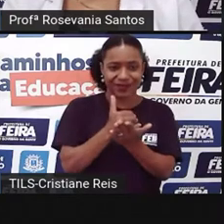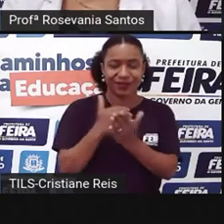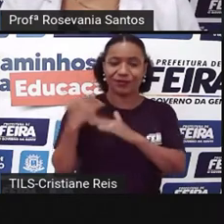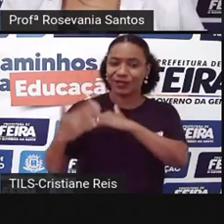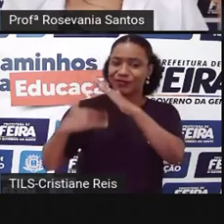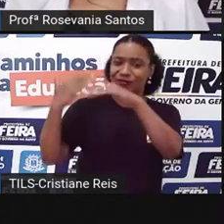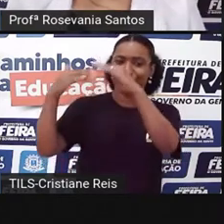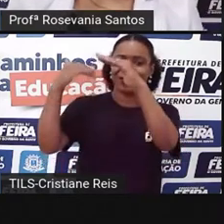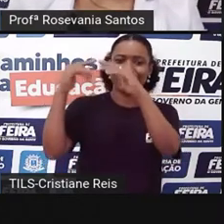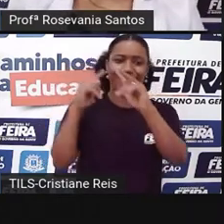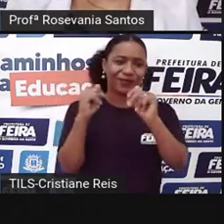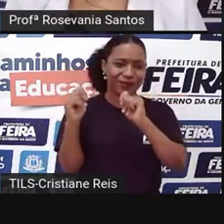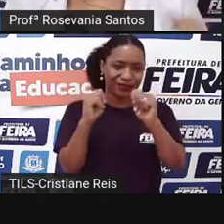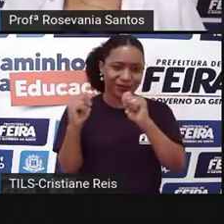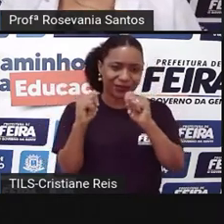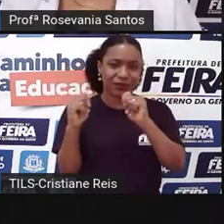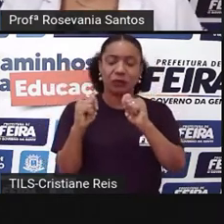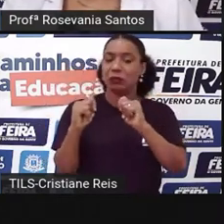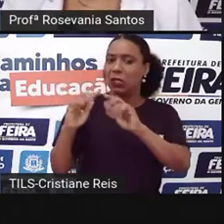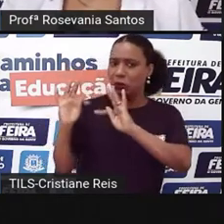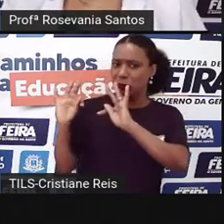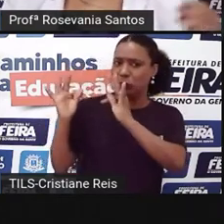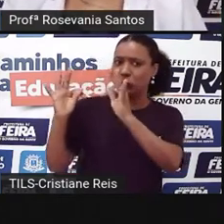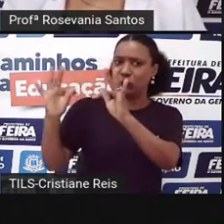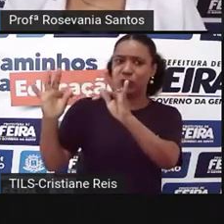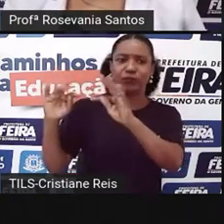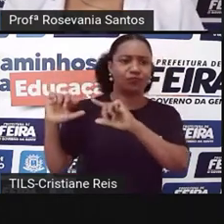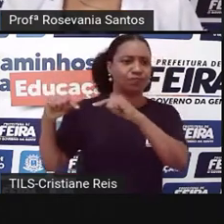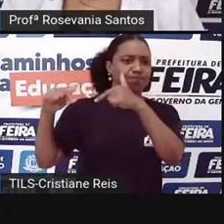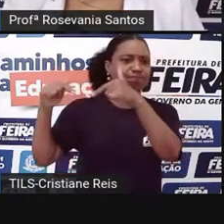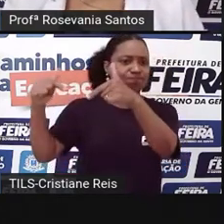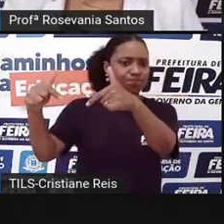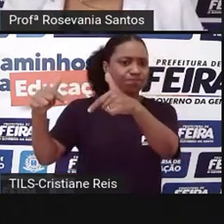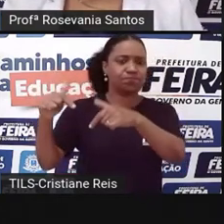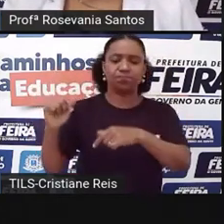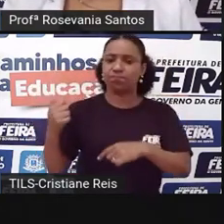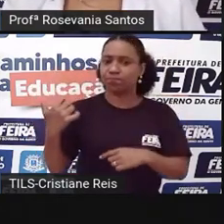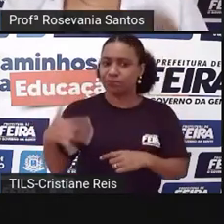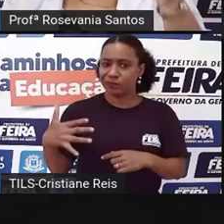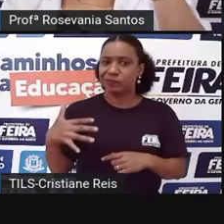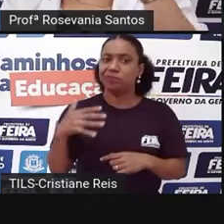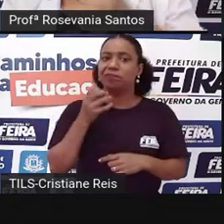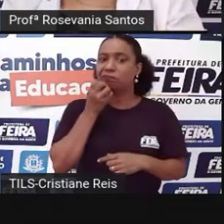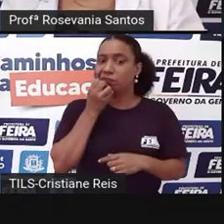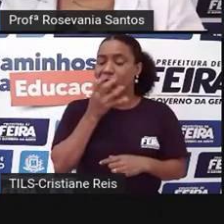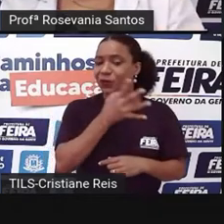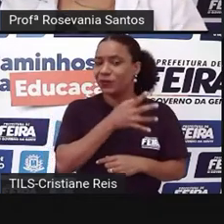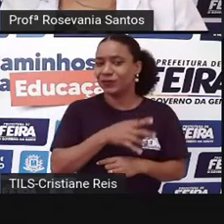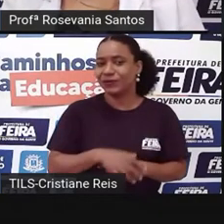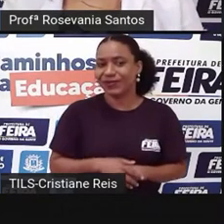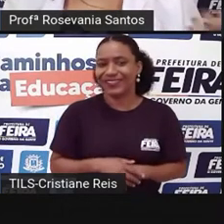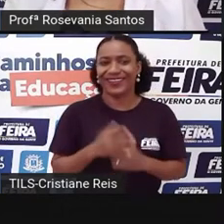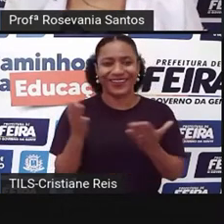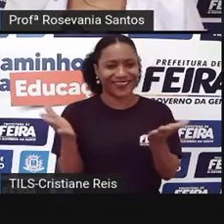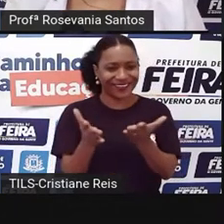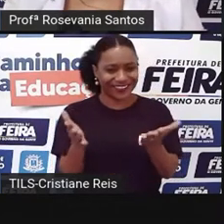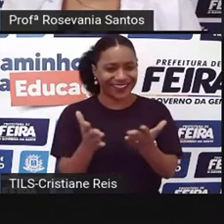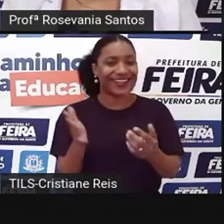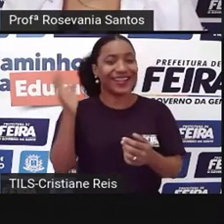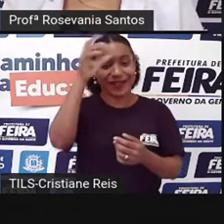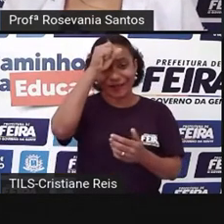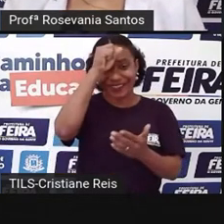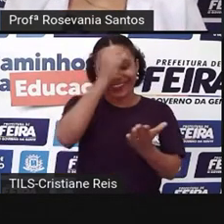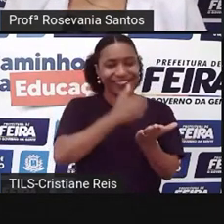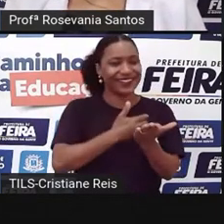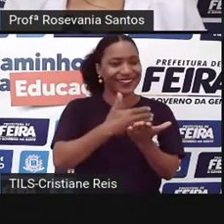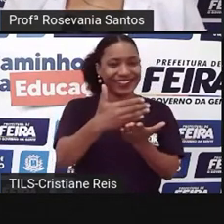que é um espaço de modernização e dinamismo. Entendeu os critérios dessa divisão? Então você já está pronto para que a gente possa